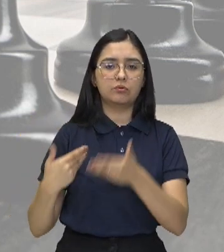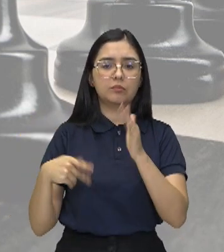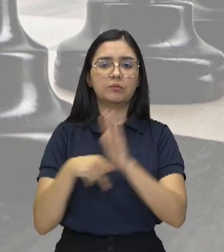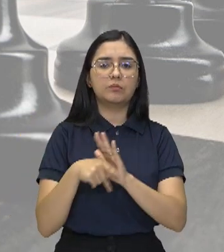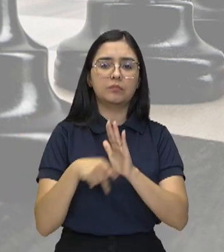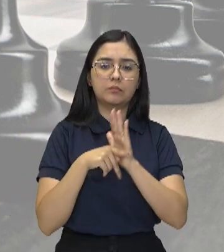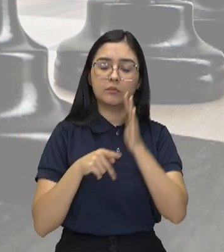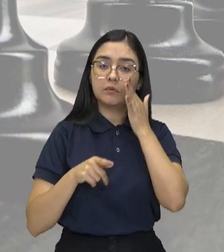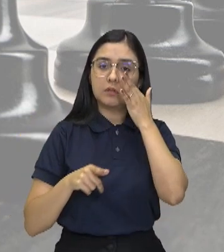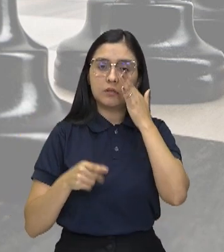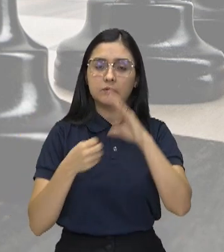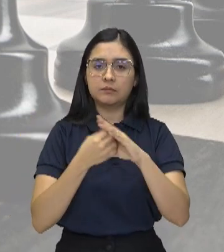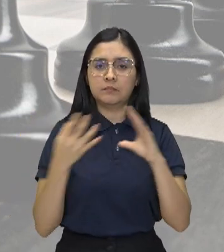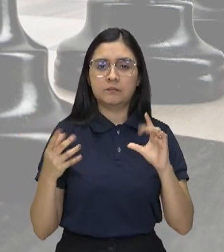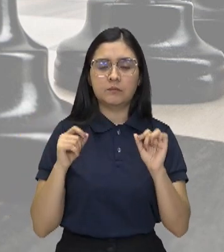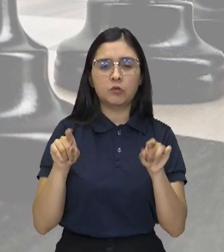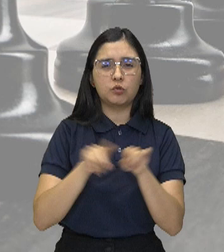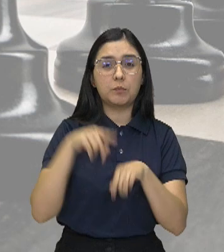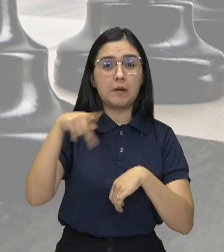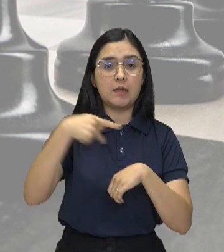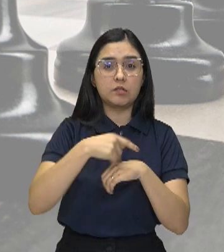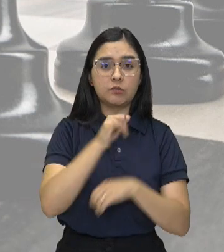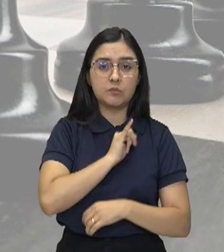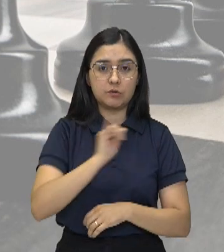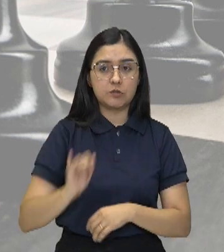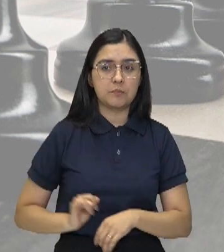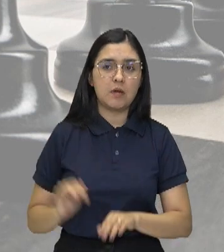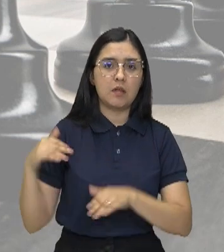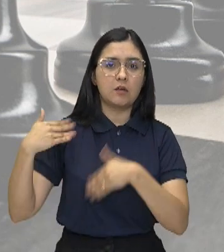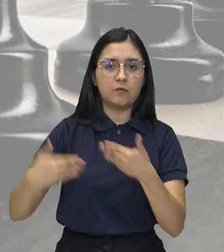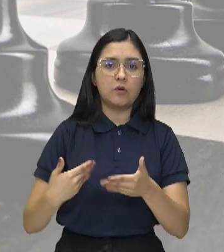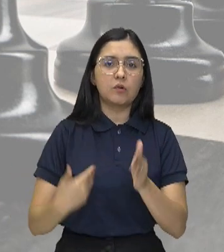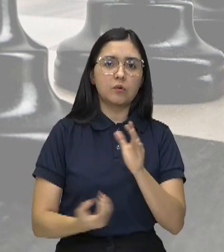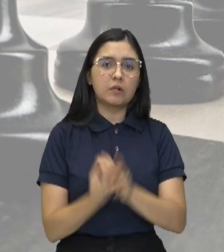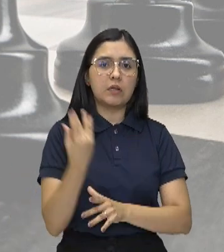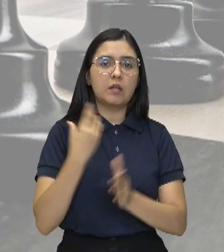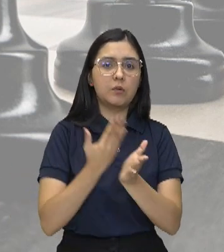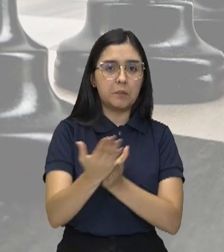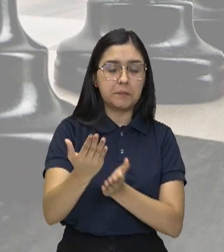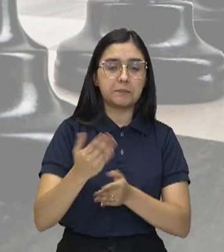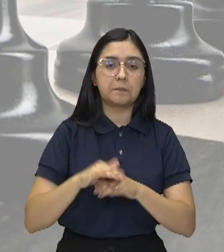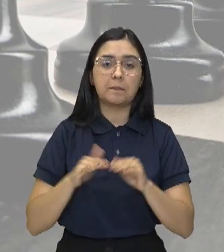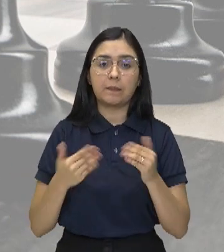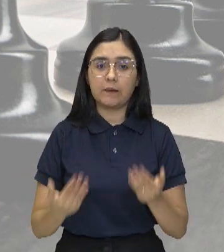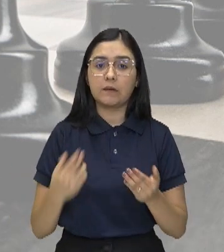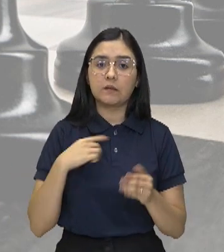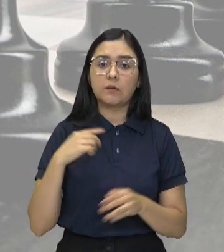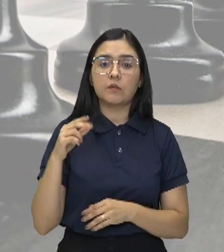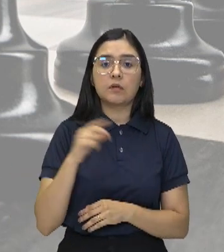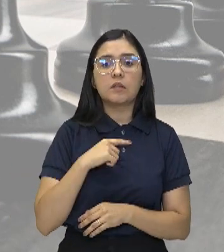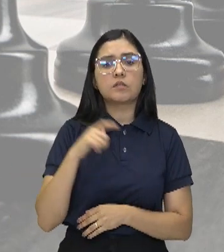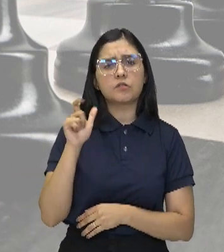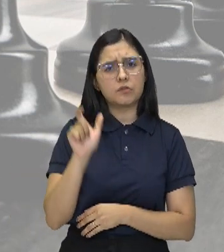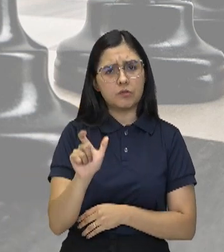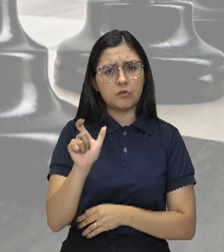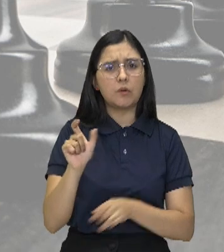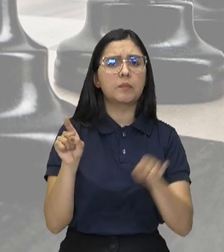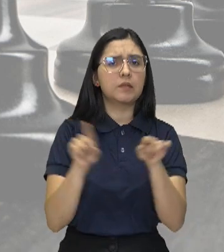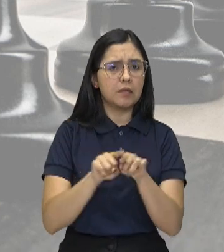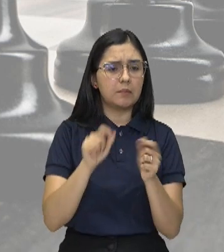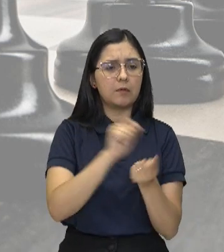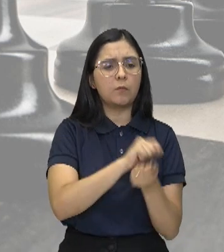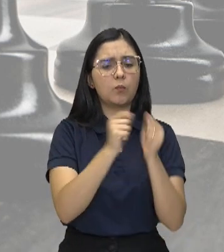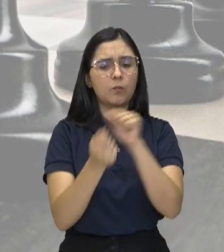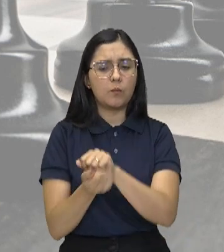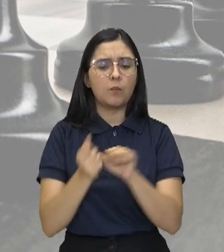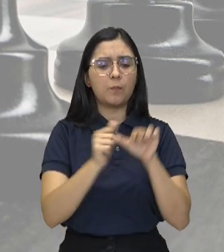impérios que ali existiram, dos países que foram se formando. E aí esse nome também foi sofrendo alterações,